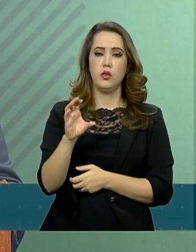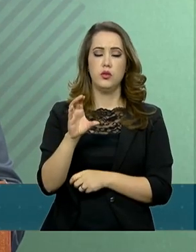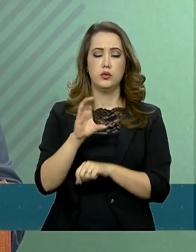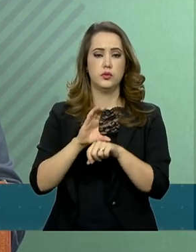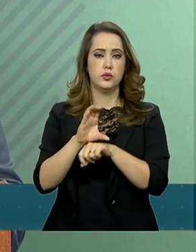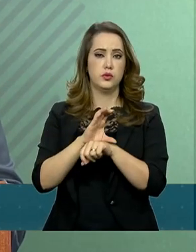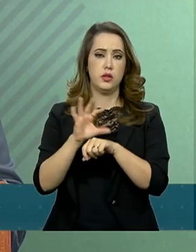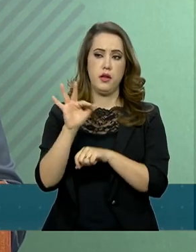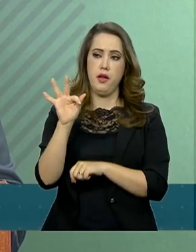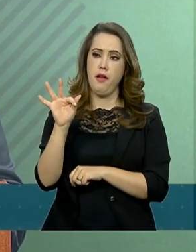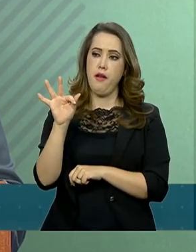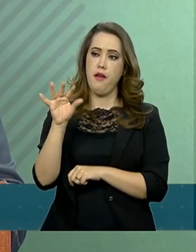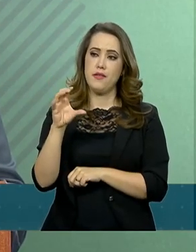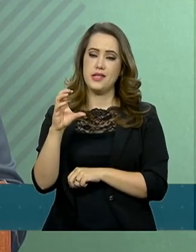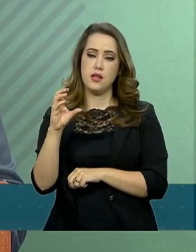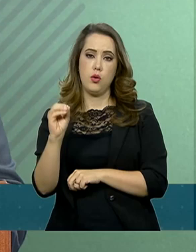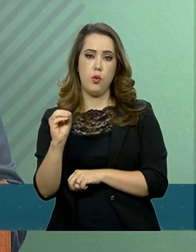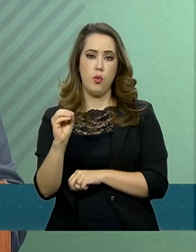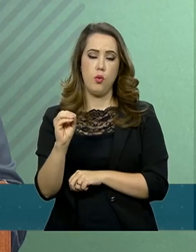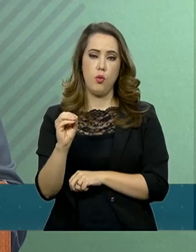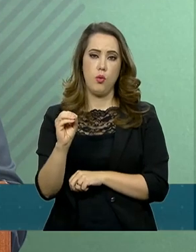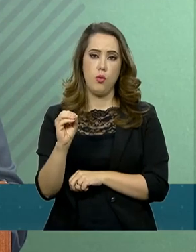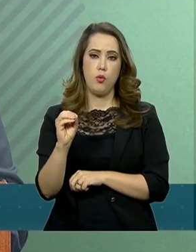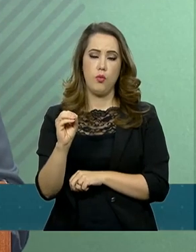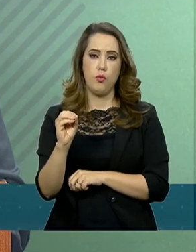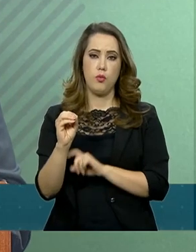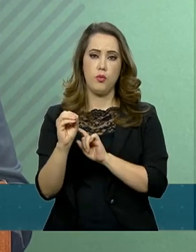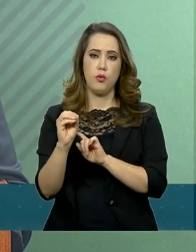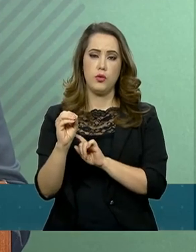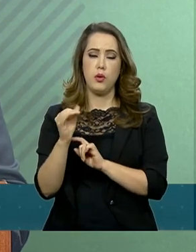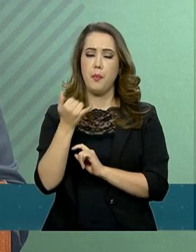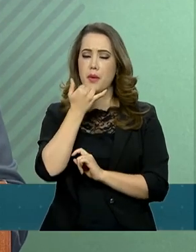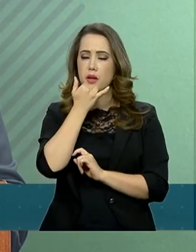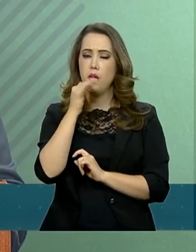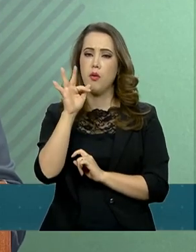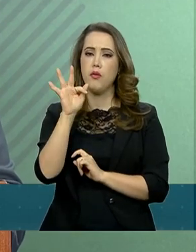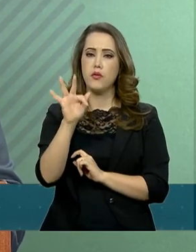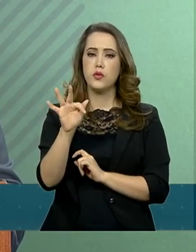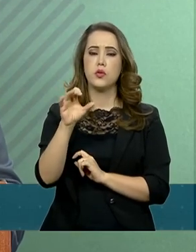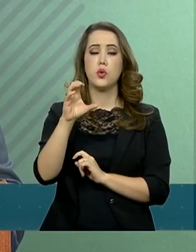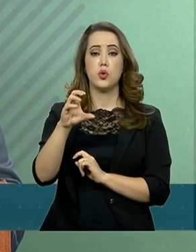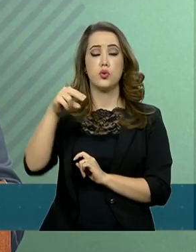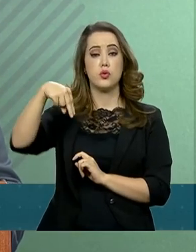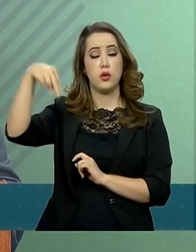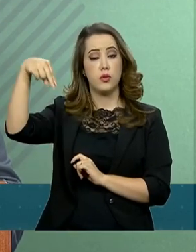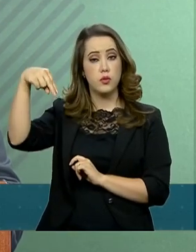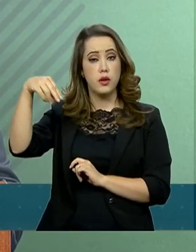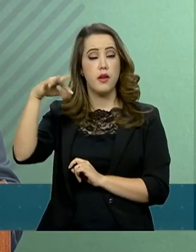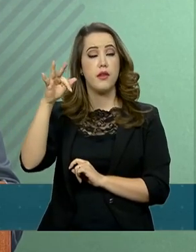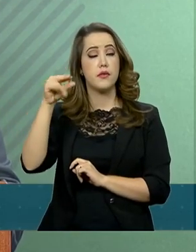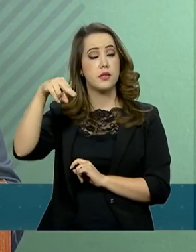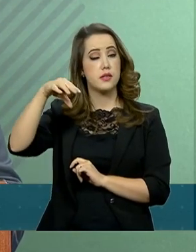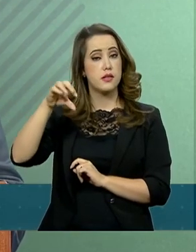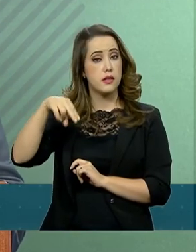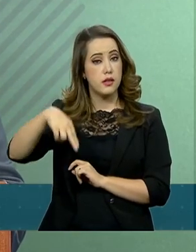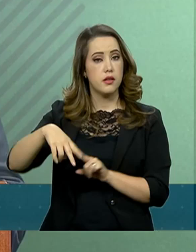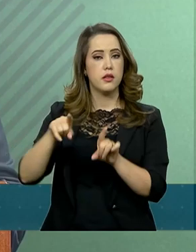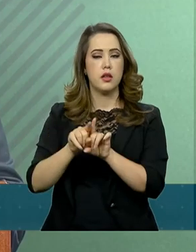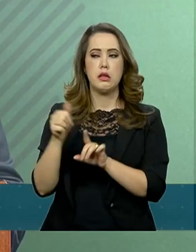do nordeste totalizando cerca de 13 bilhões de reais